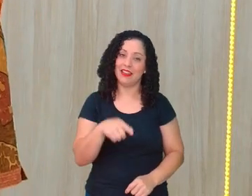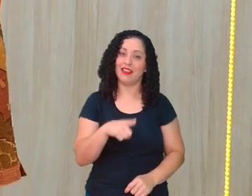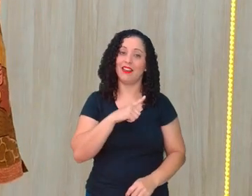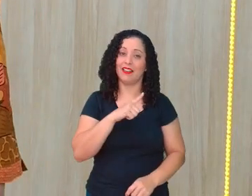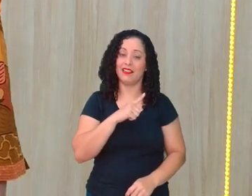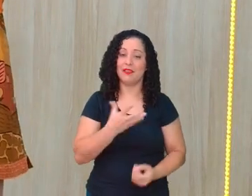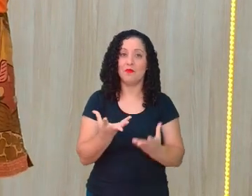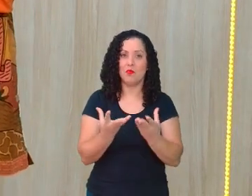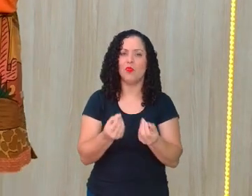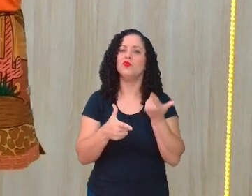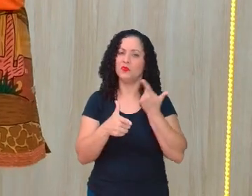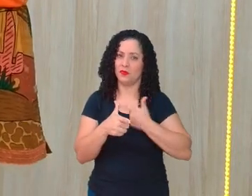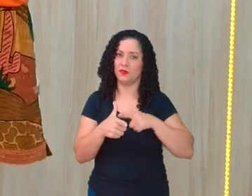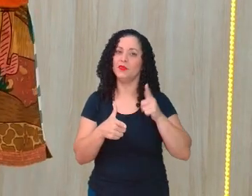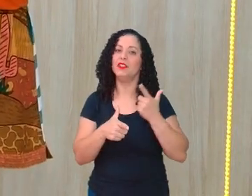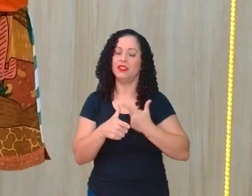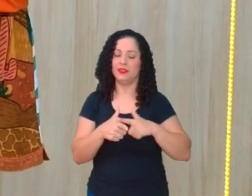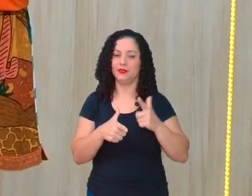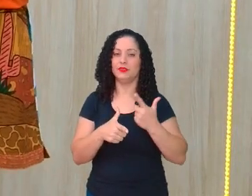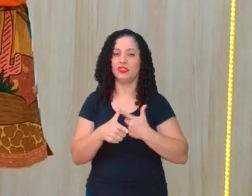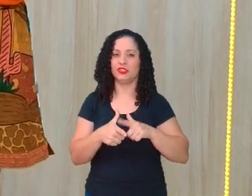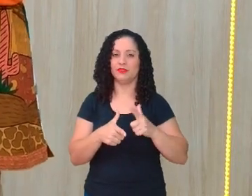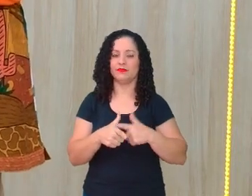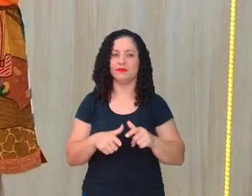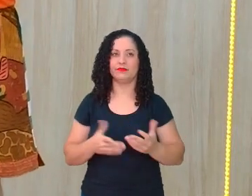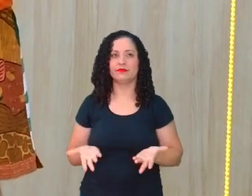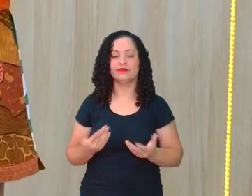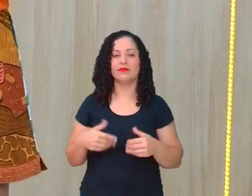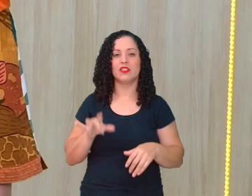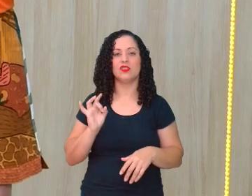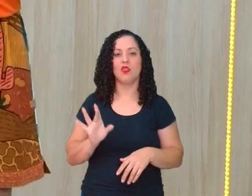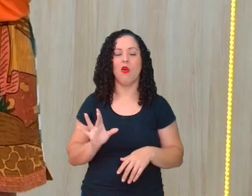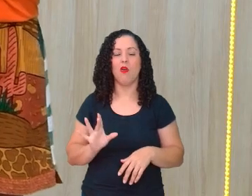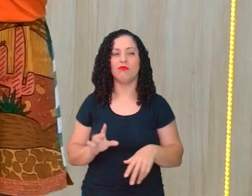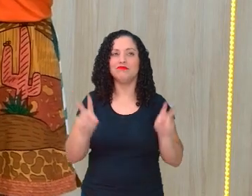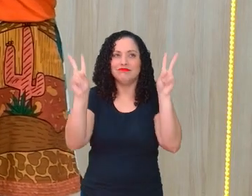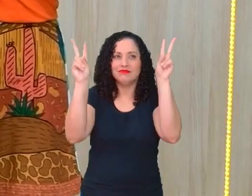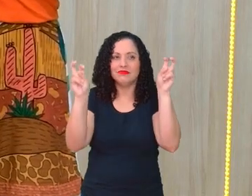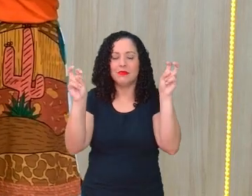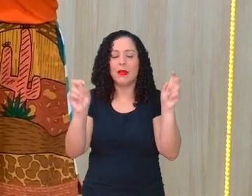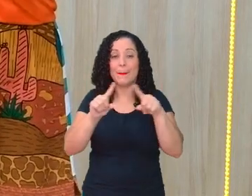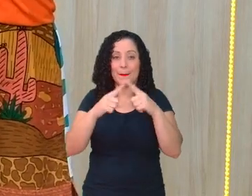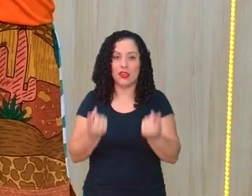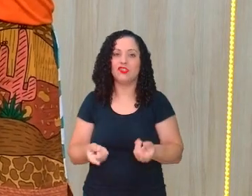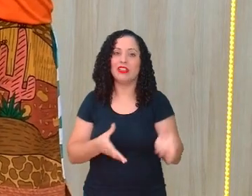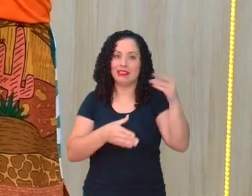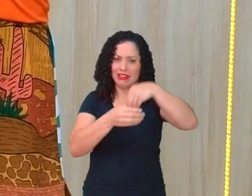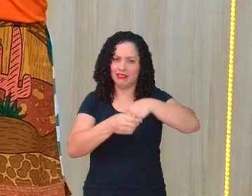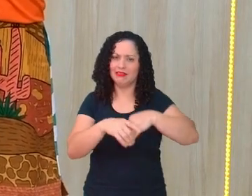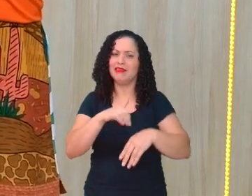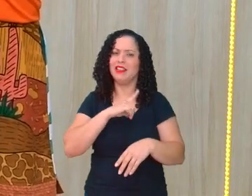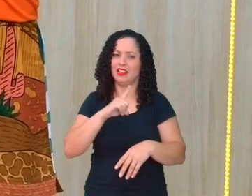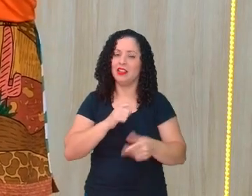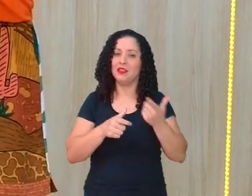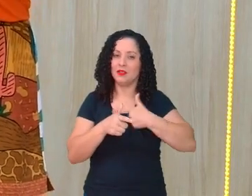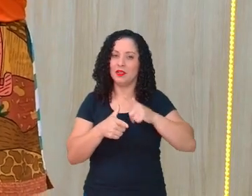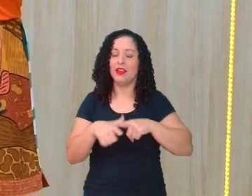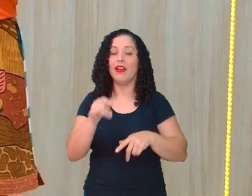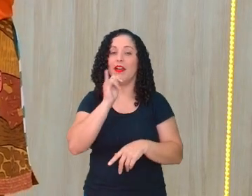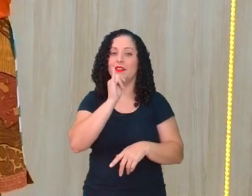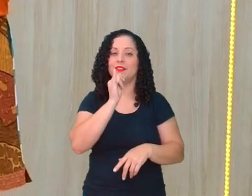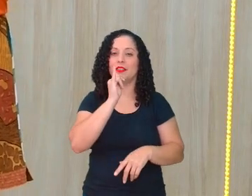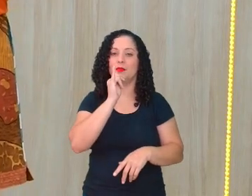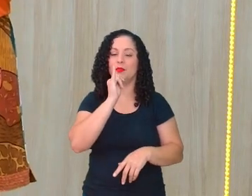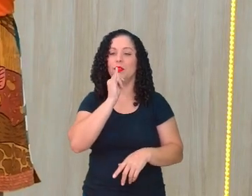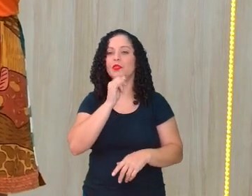muita problematização. Né? A gente não chama assim, mas é uma problematização. Por exemplo, vou dar um exemplo bem simples para